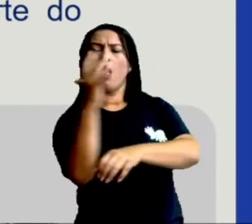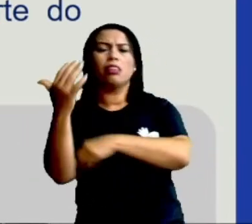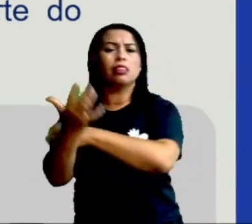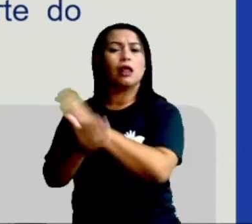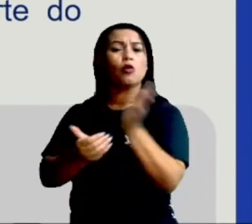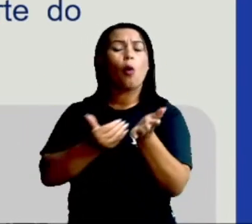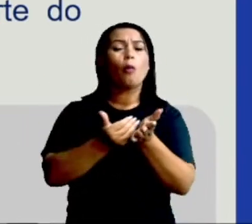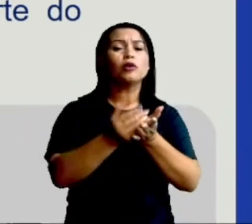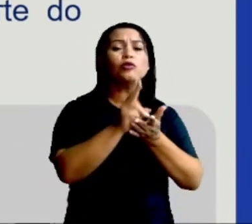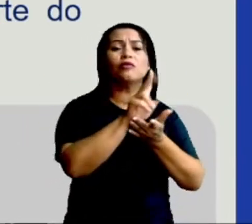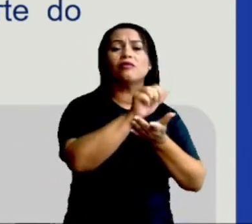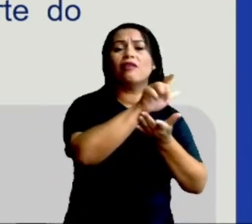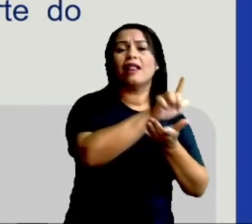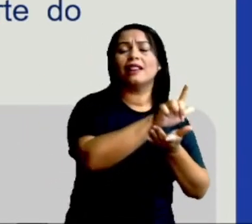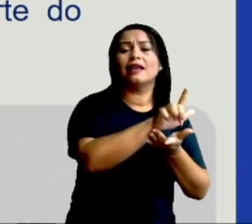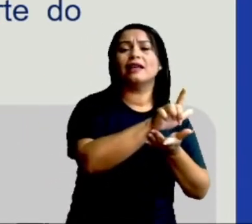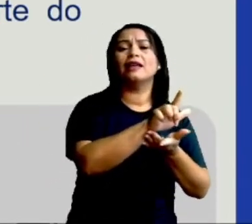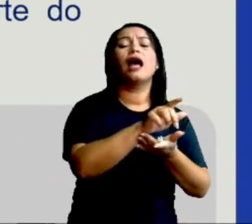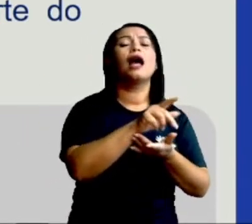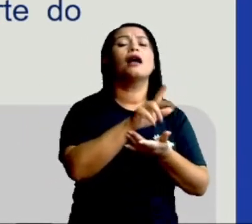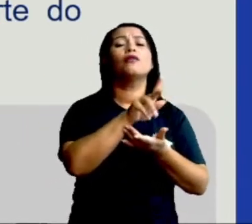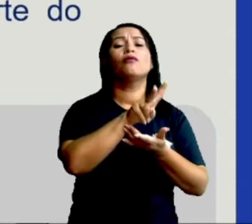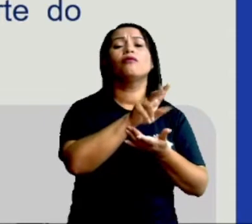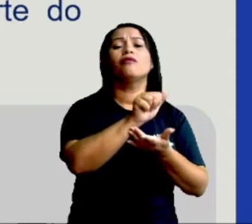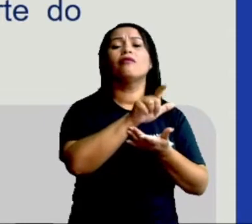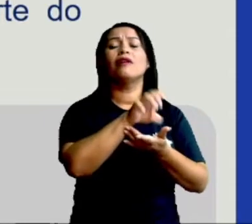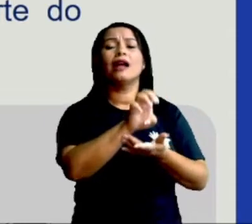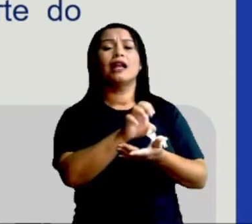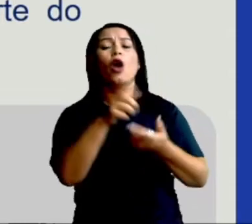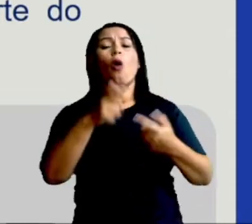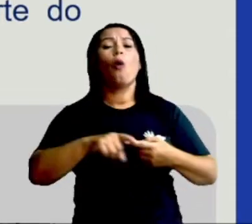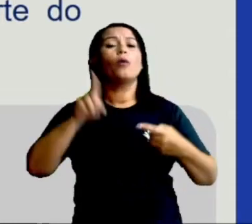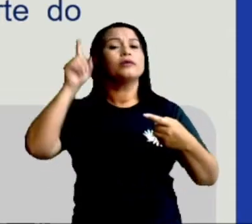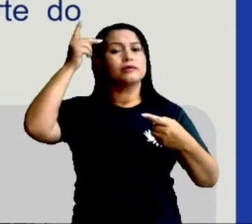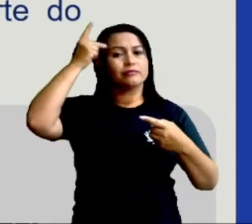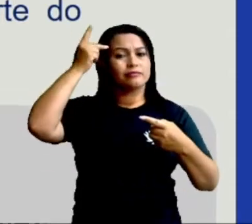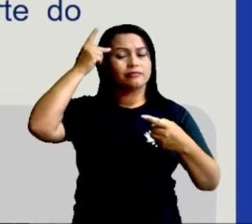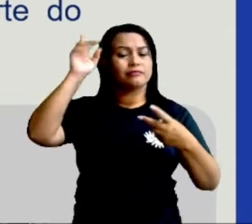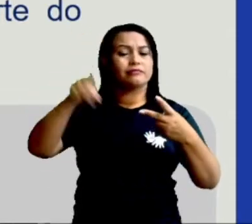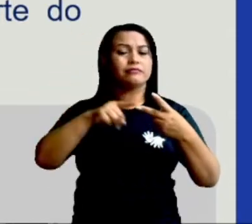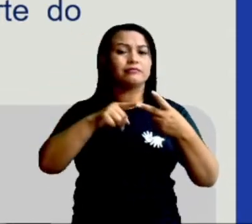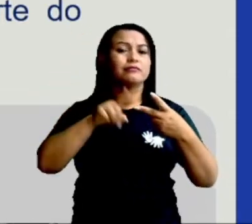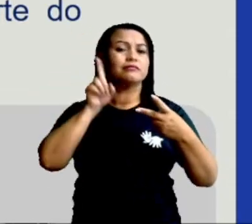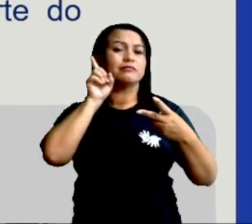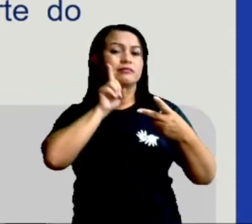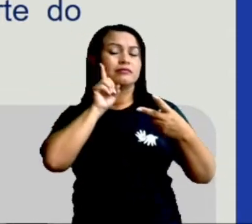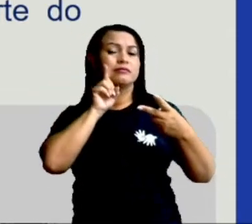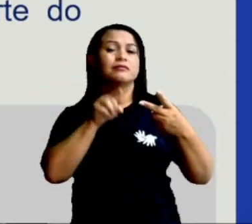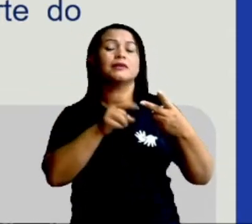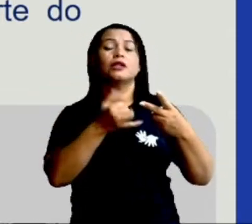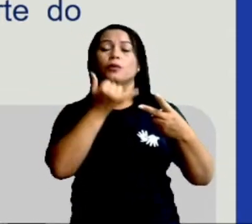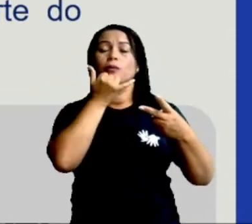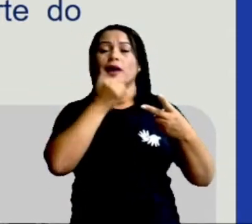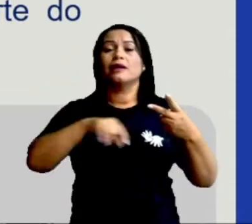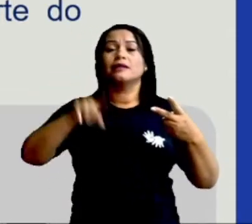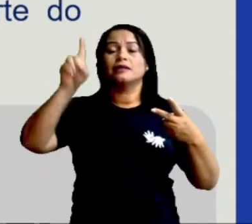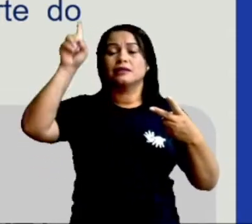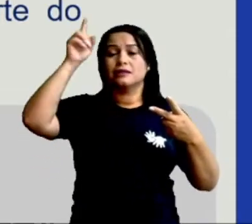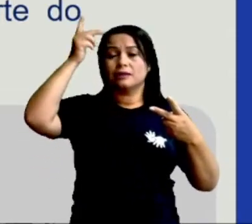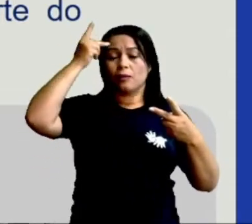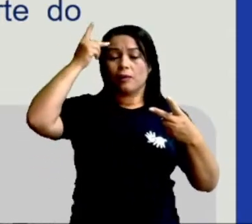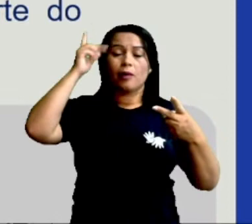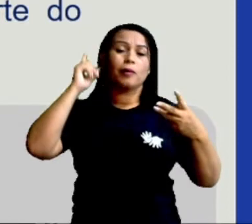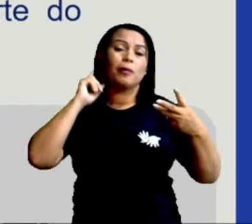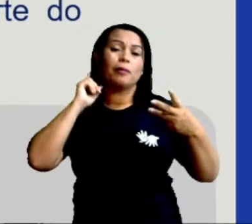do Paraíba, que compreende as partes de São Paulo, Minas Gerais e Rio de Janeiro. Mas foi no Oeste